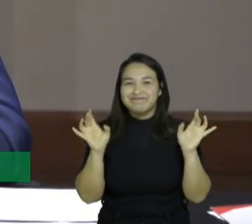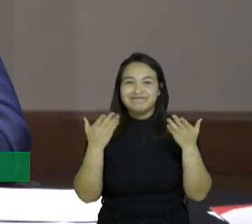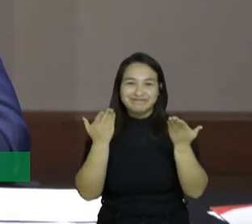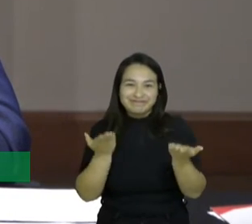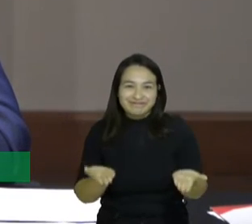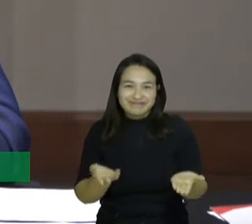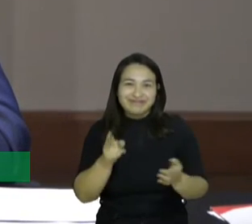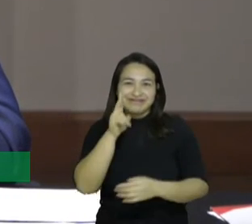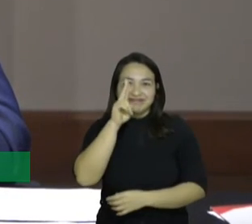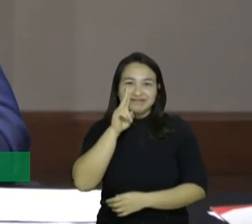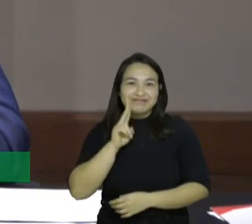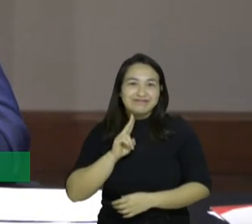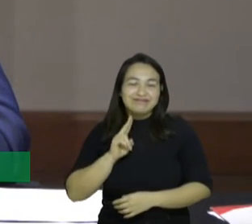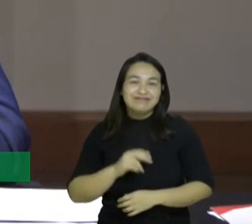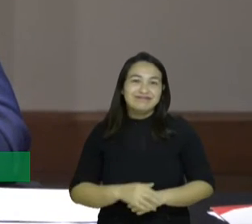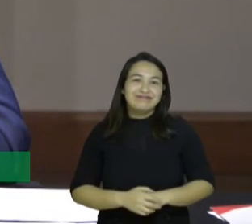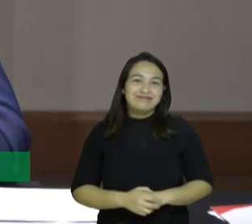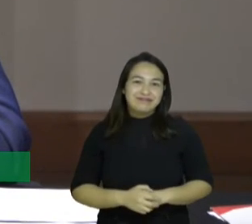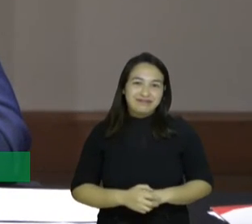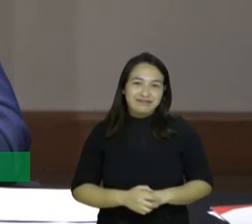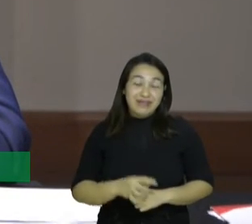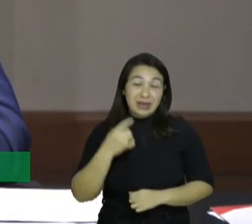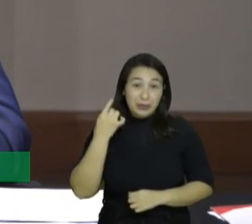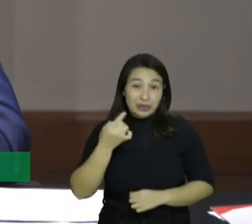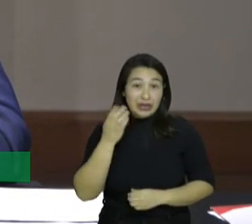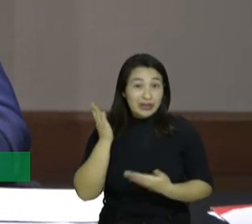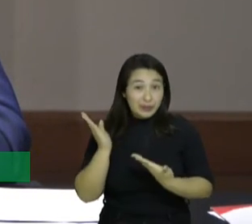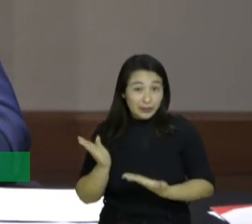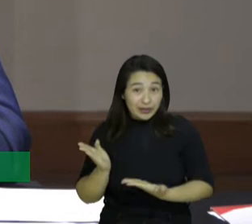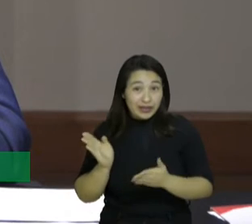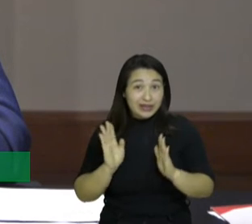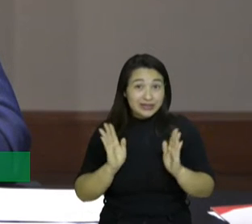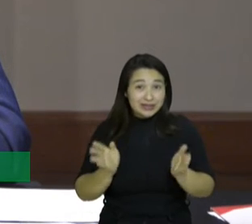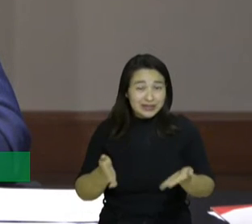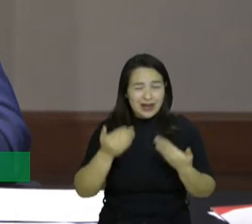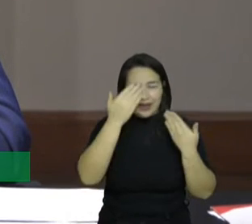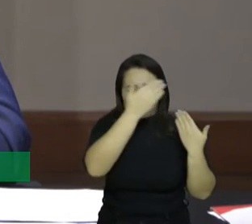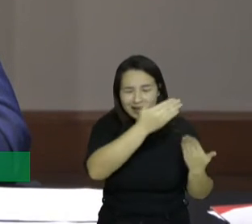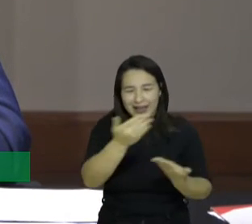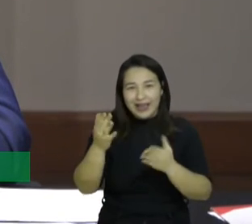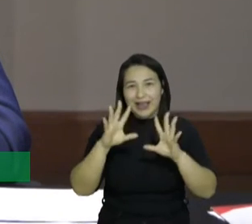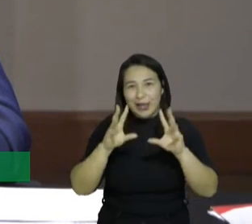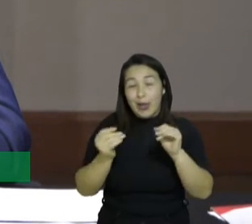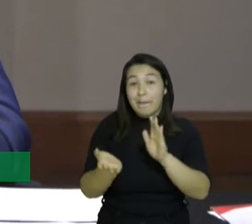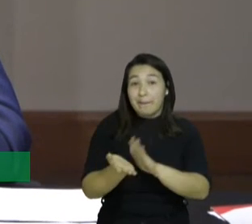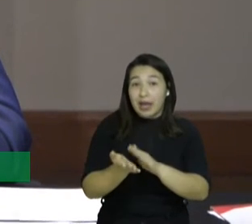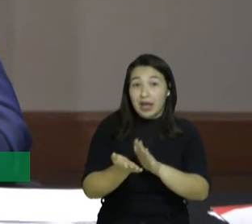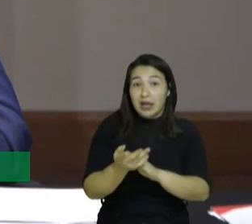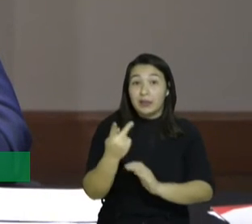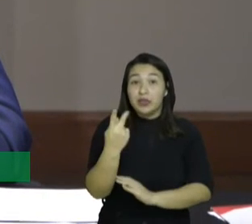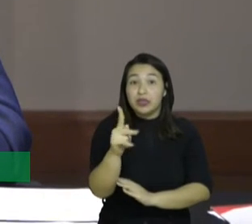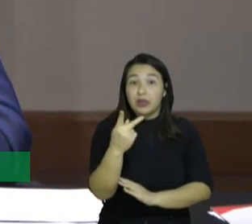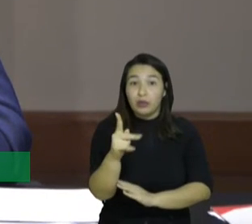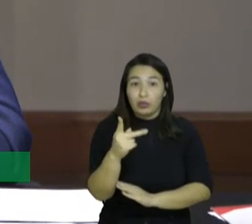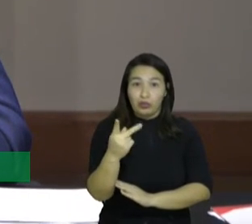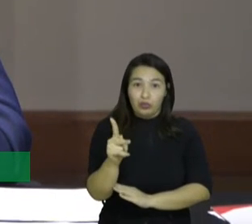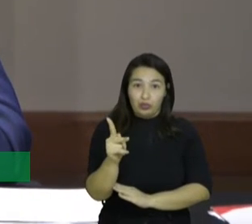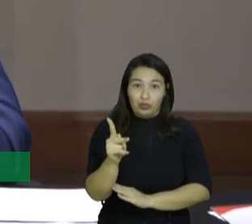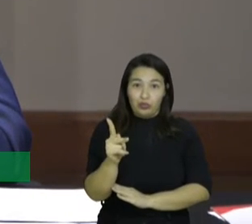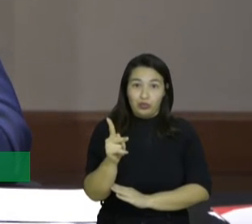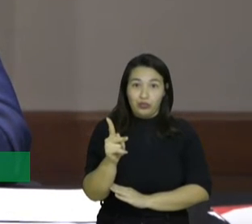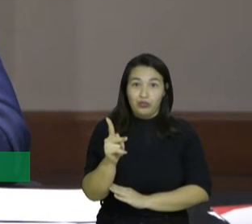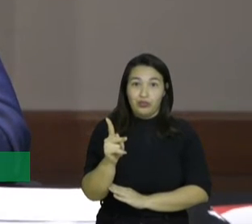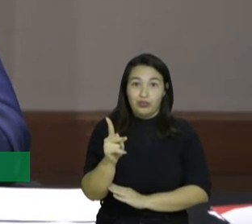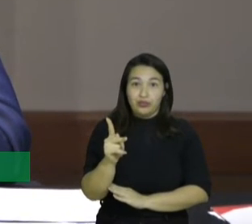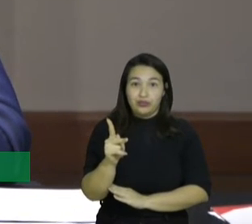Deputado Ivan e deixar o os os meus agradecimentos e parabéns pela eh